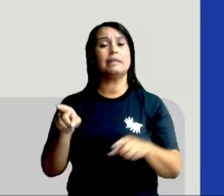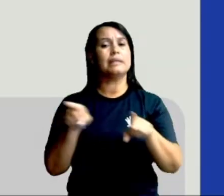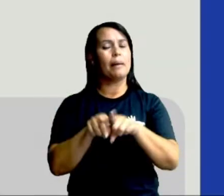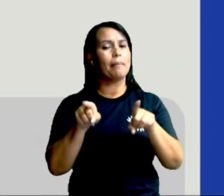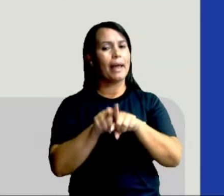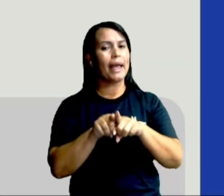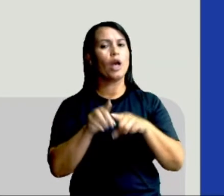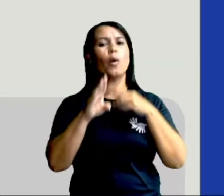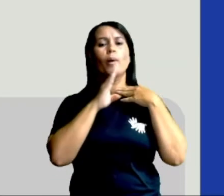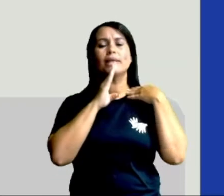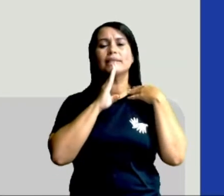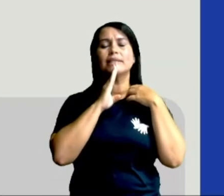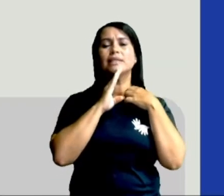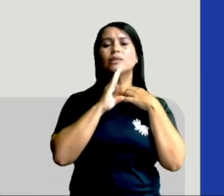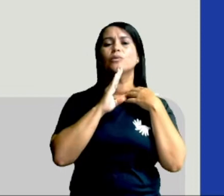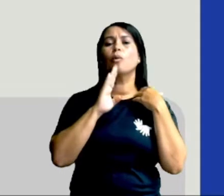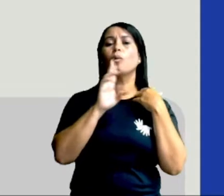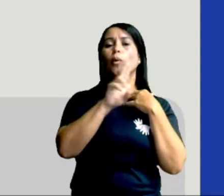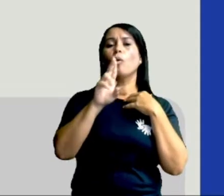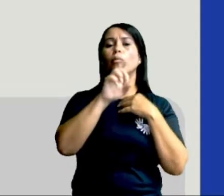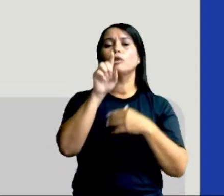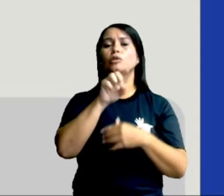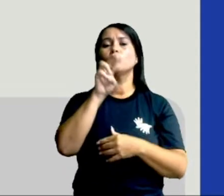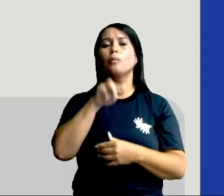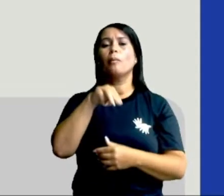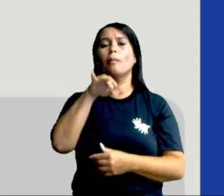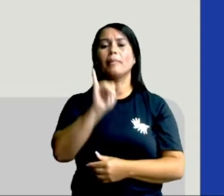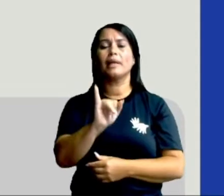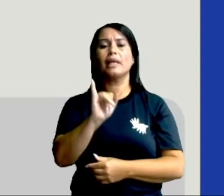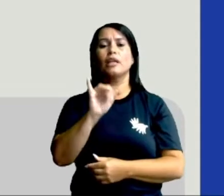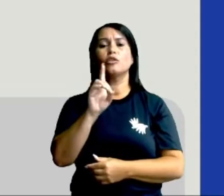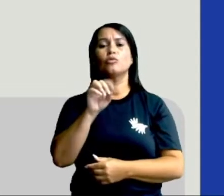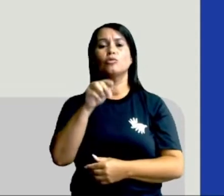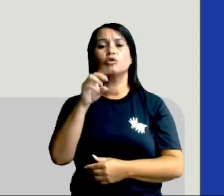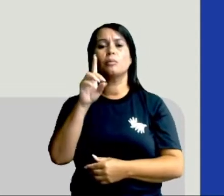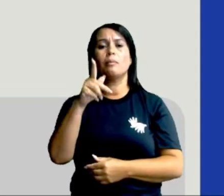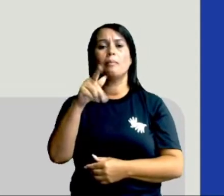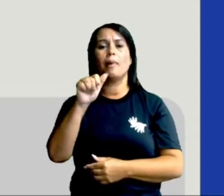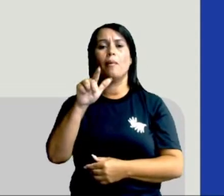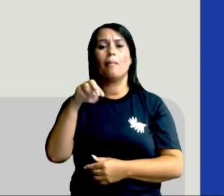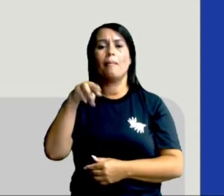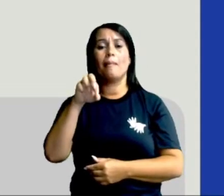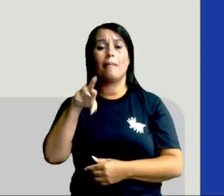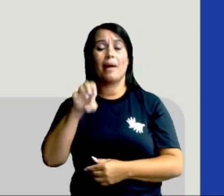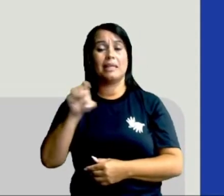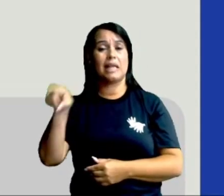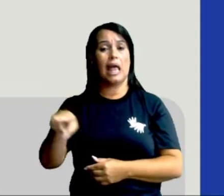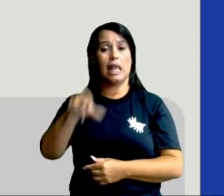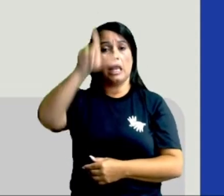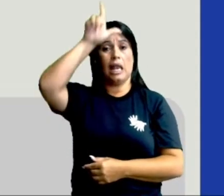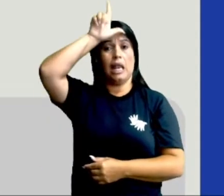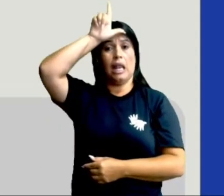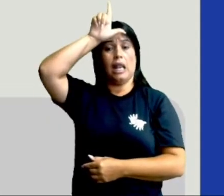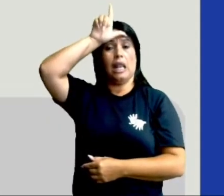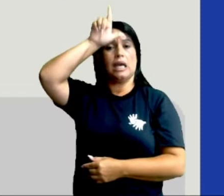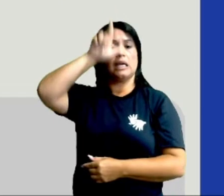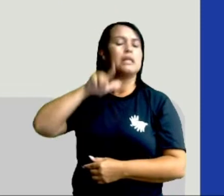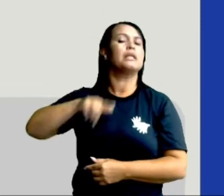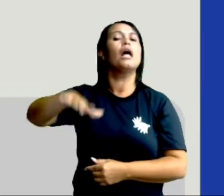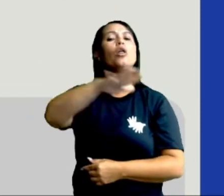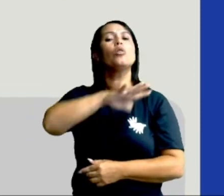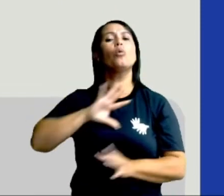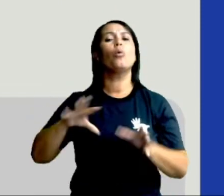também conhecido como Zumbi dos Palmares, foi líder quilombola brasileiro. Foi o último dos líderes do Quilombo